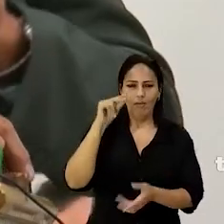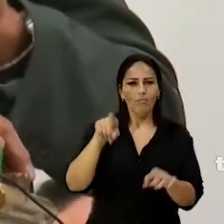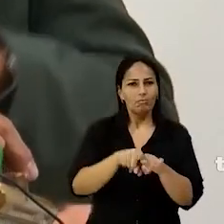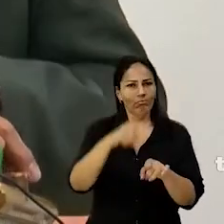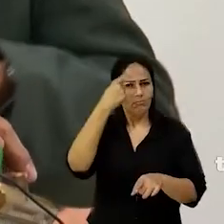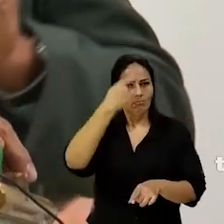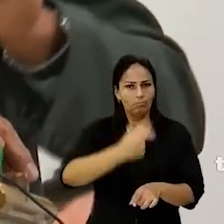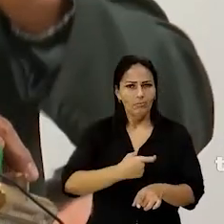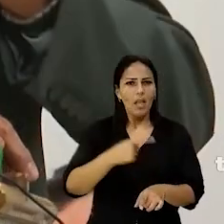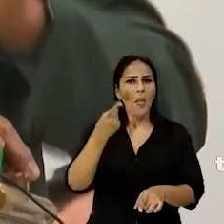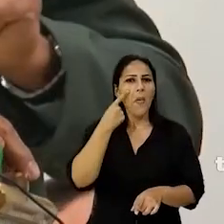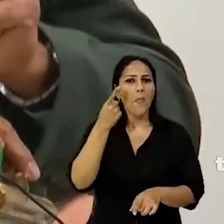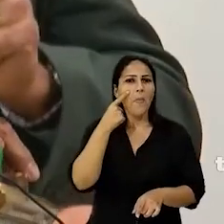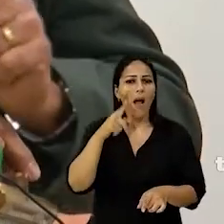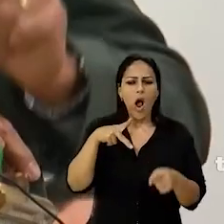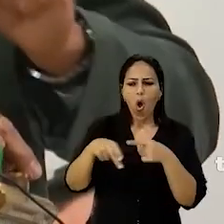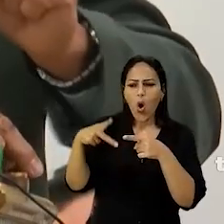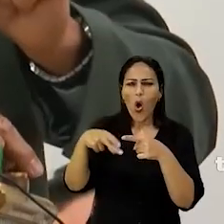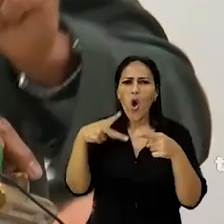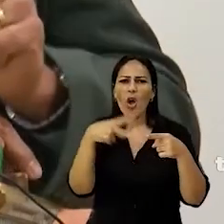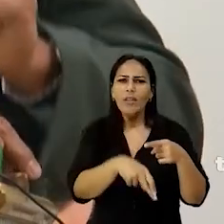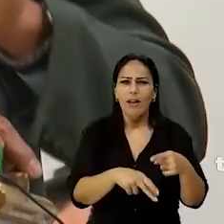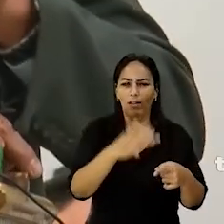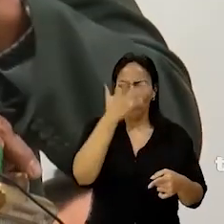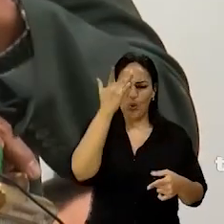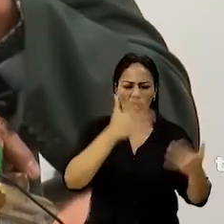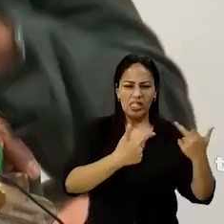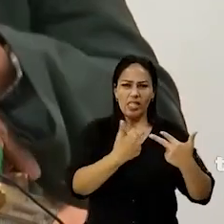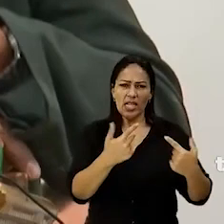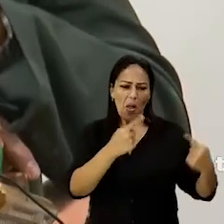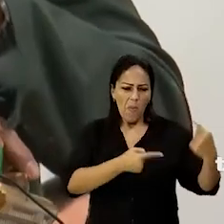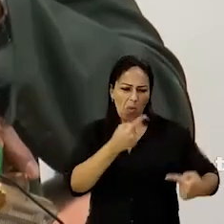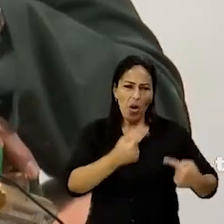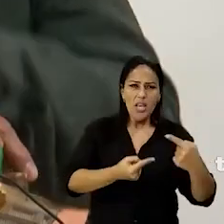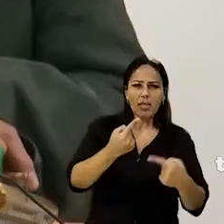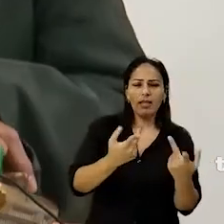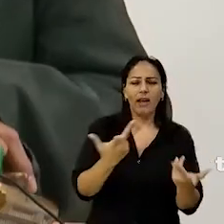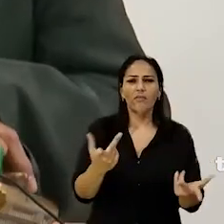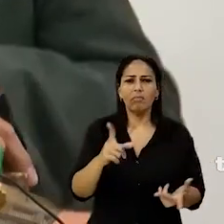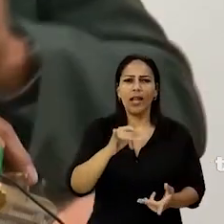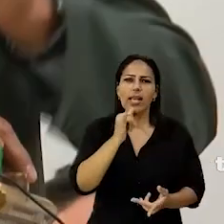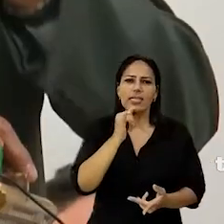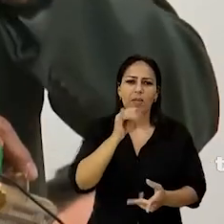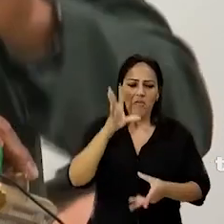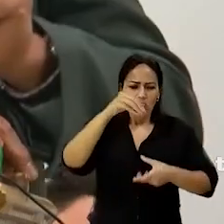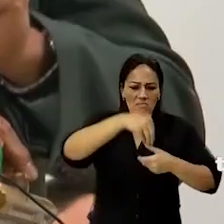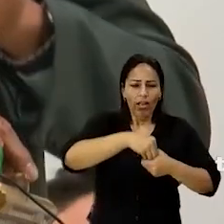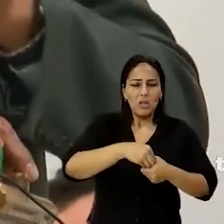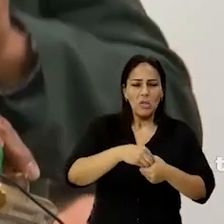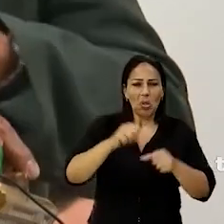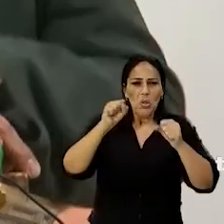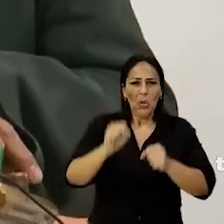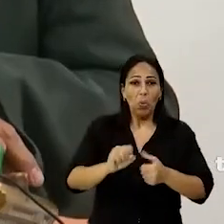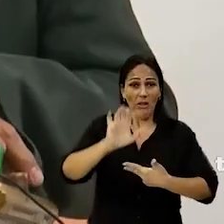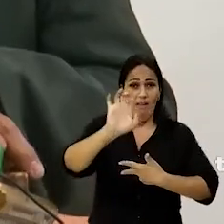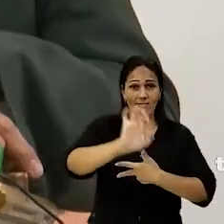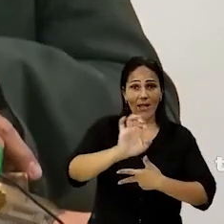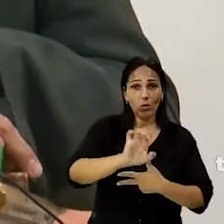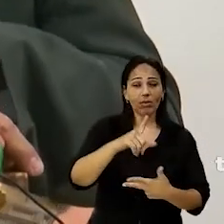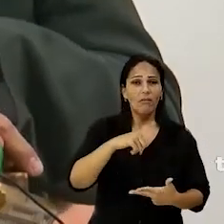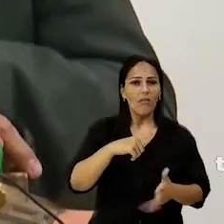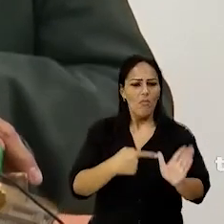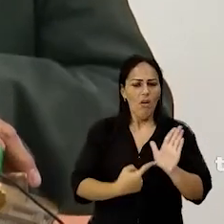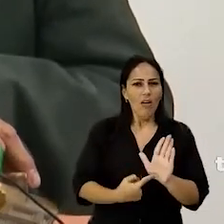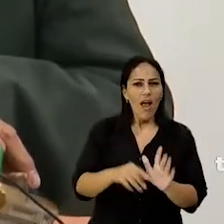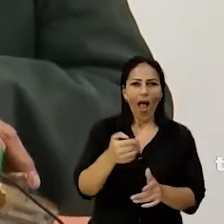a politicagem dos políticos que indicam na administração executiva e que nós fizemos um